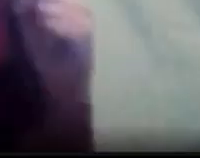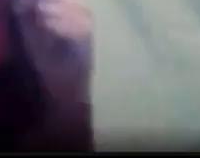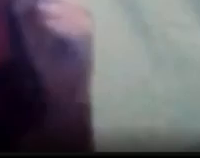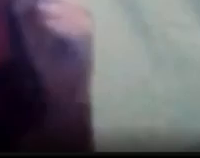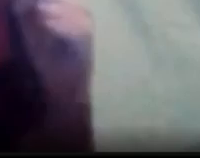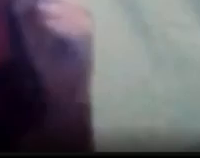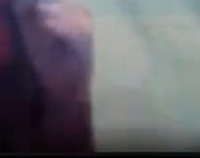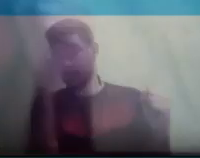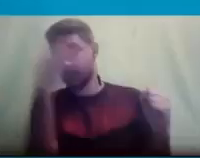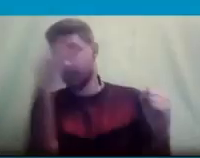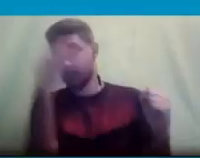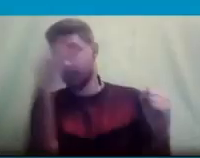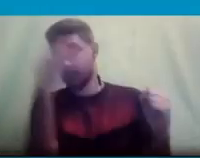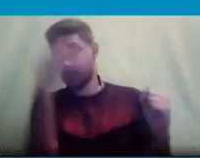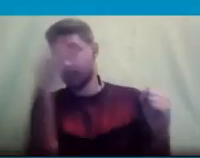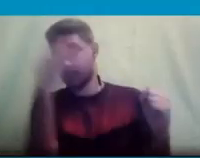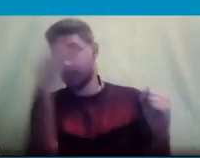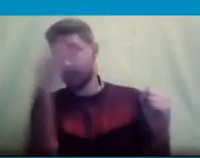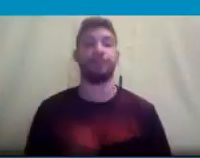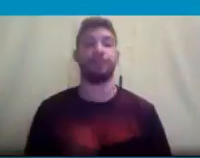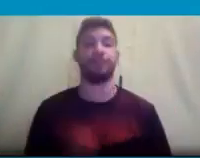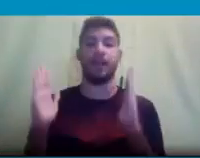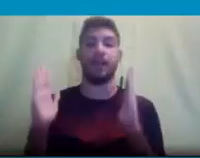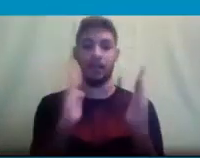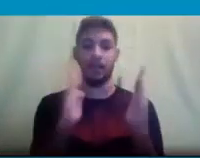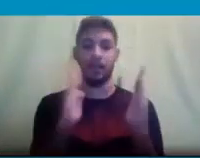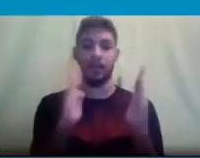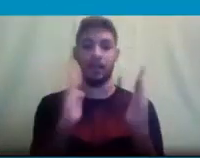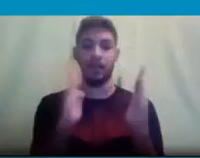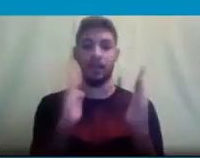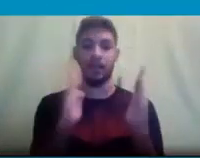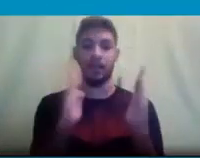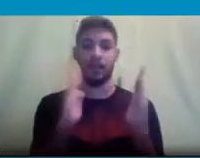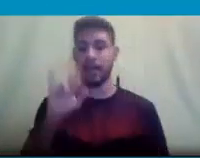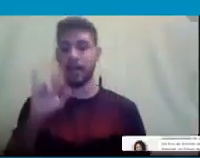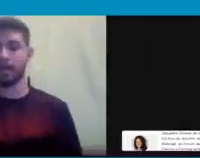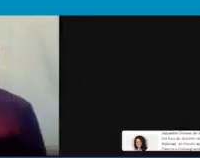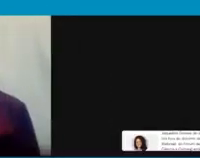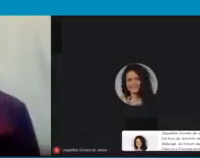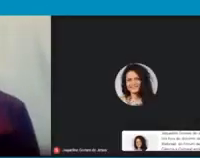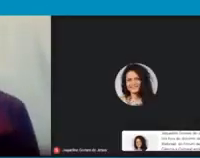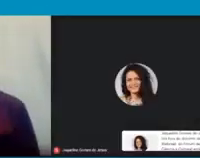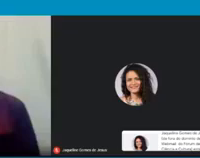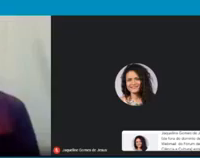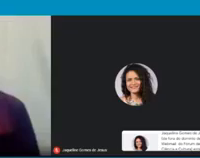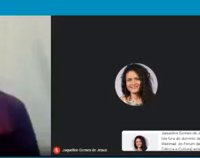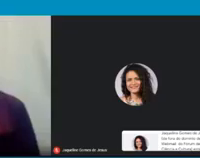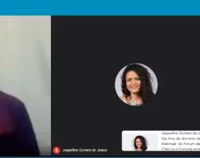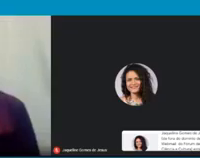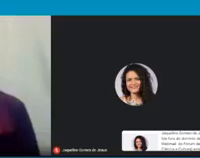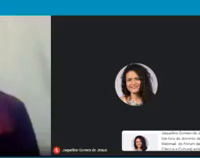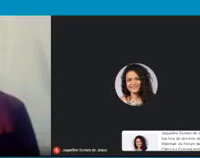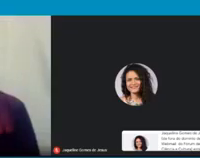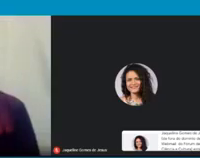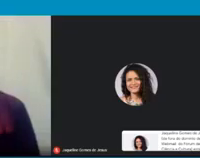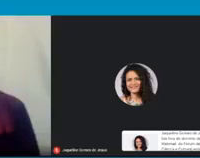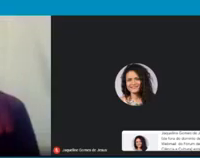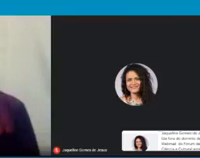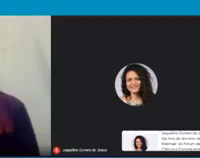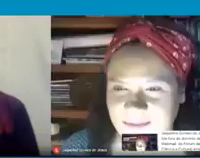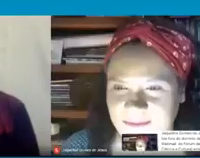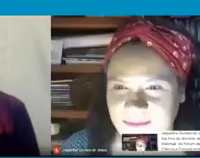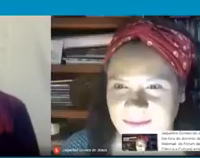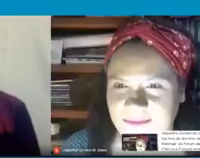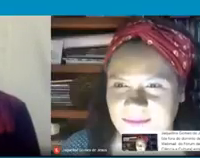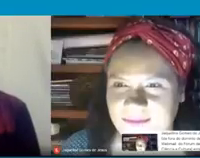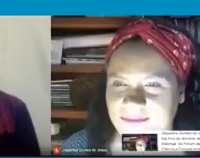já, né, segundo Mary Karasch, por exemplo, o livro dela é A Vida